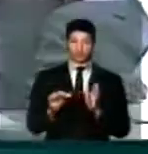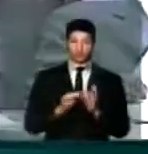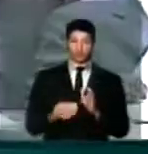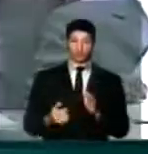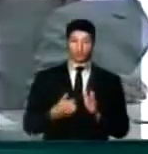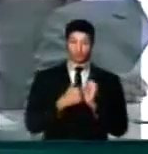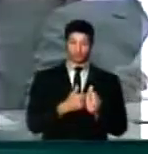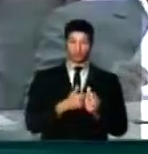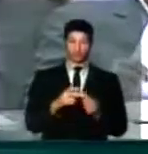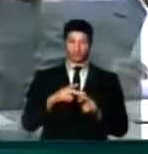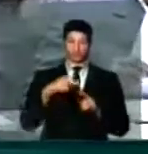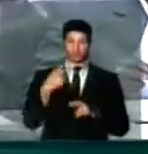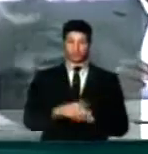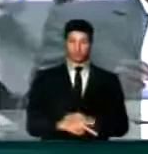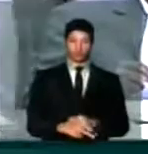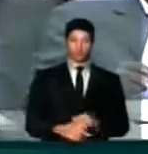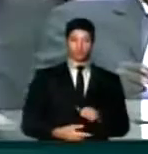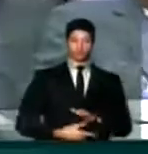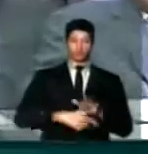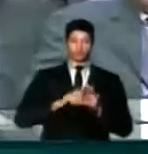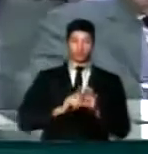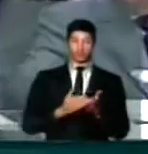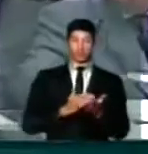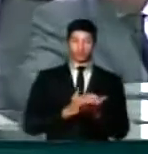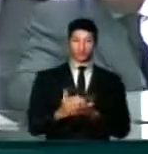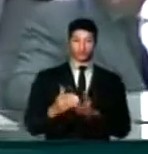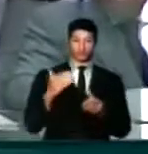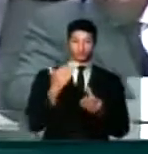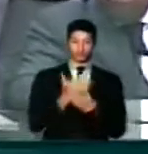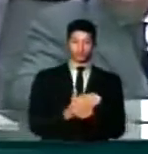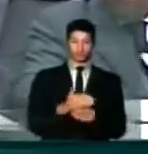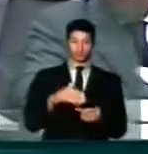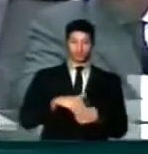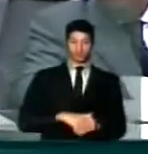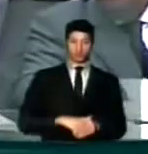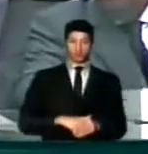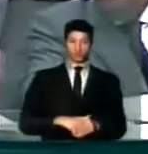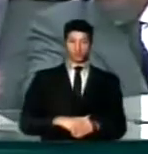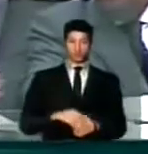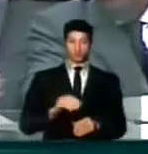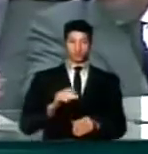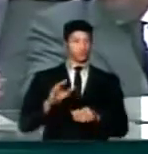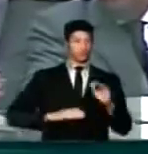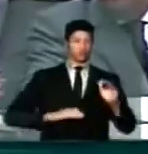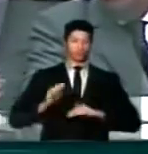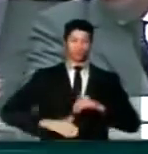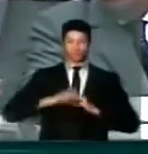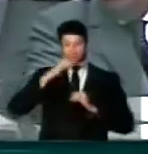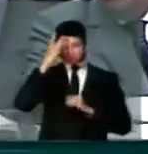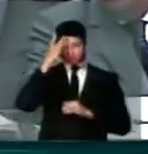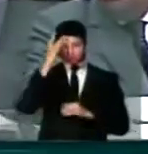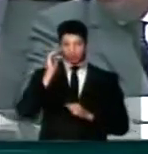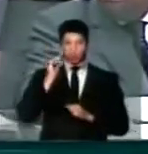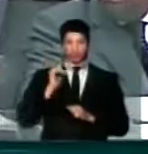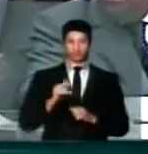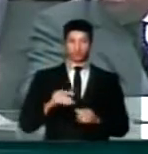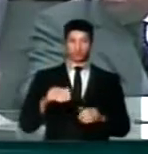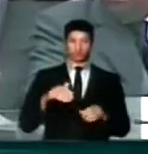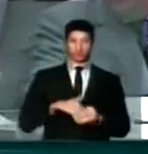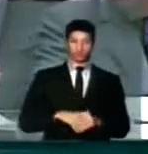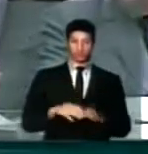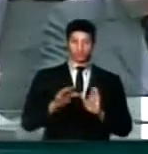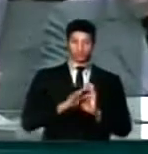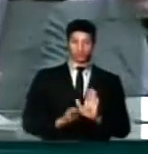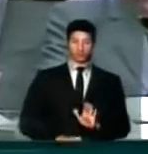destaques apresentados por Vossa Excelência. Antes do início do processo de votação, independe do prazo de amanhã. Perdão. É dentro